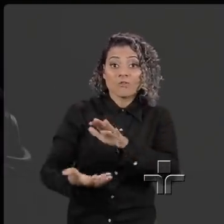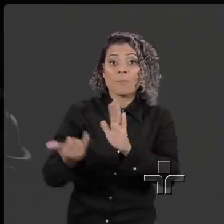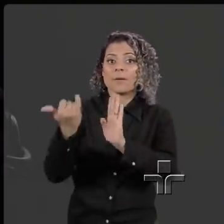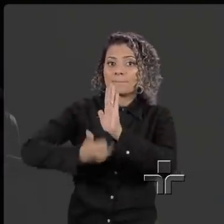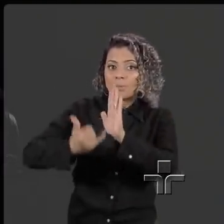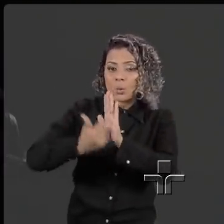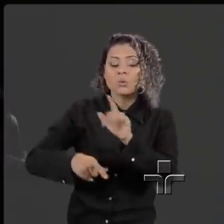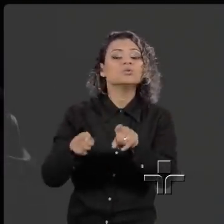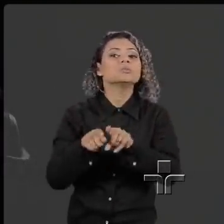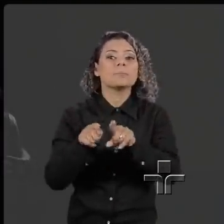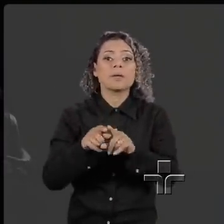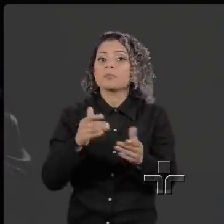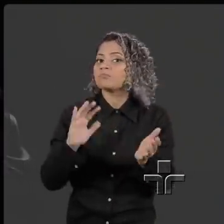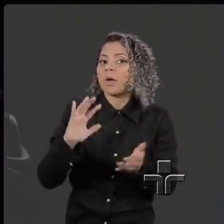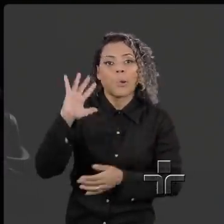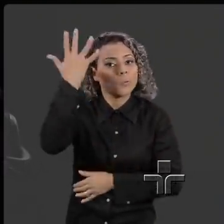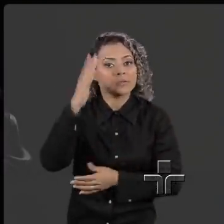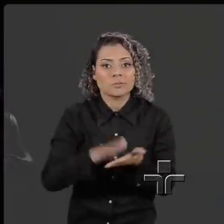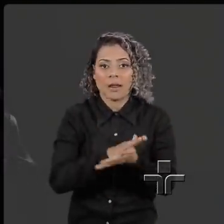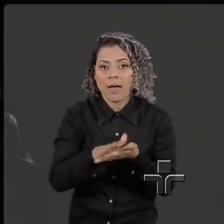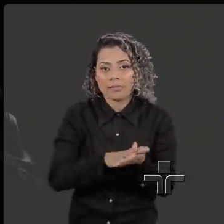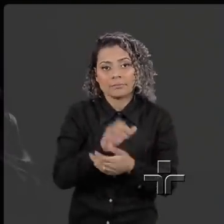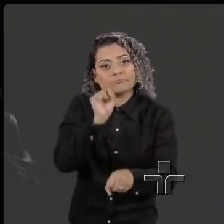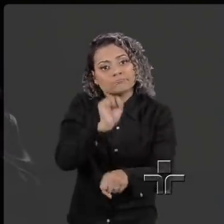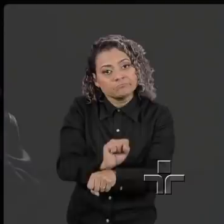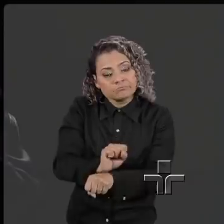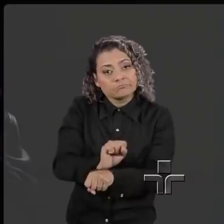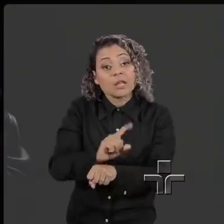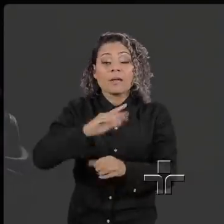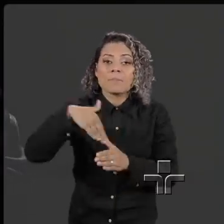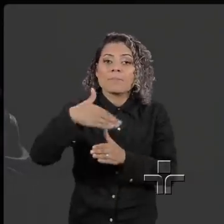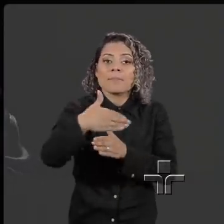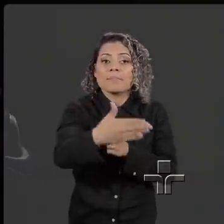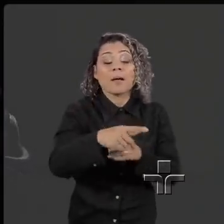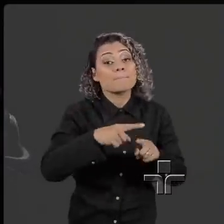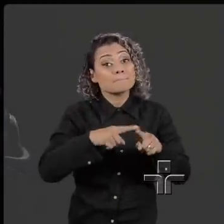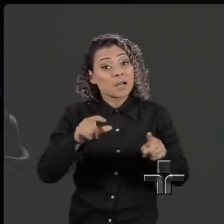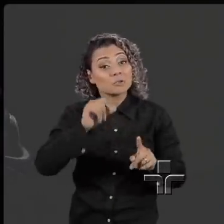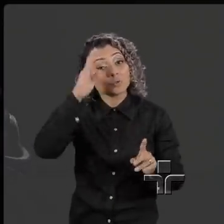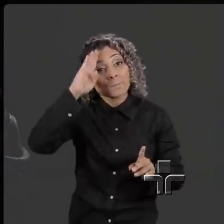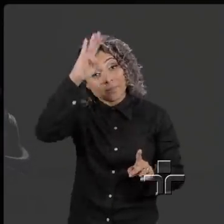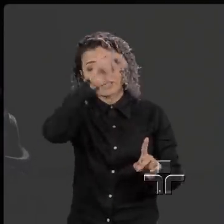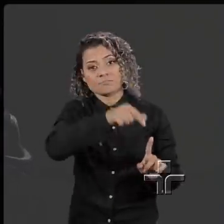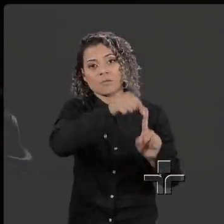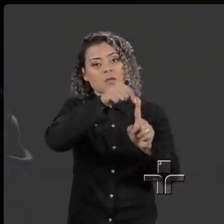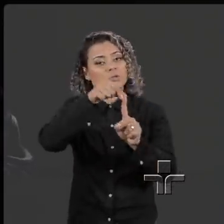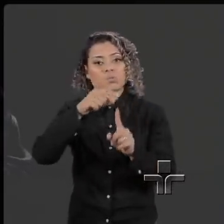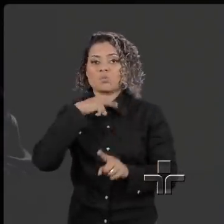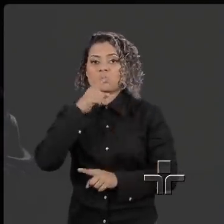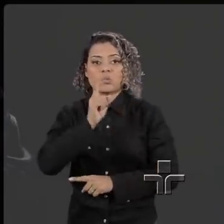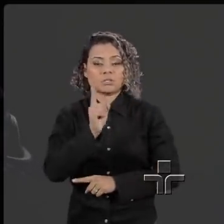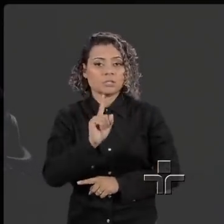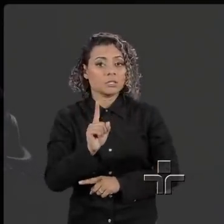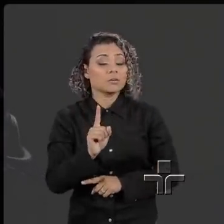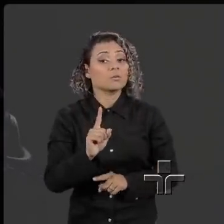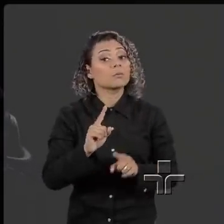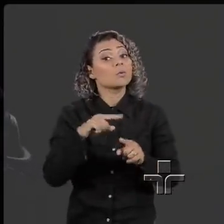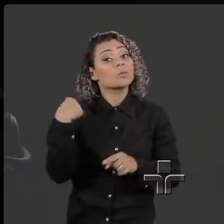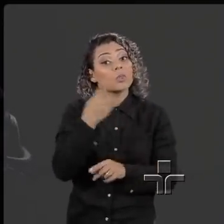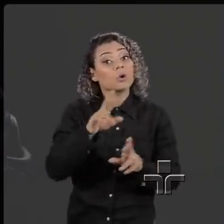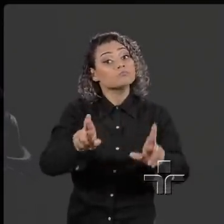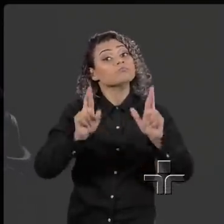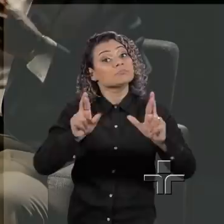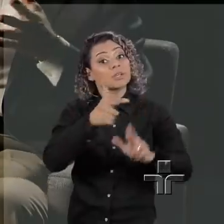ocorreu, né? Alguns ajustes menores ocorreram, mas talvez os grandes estruturais acabaram não ocorrendo. O que a gente pode prever